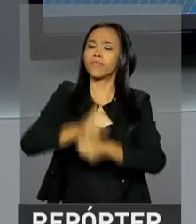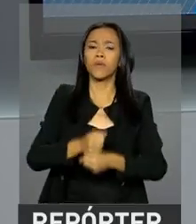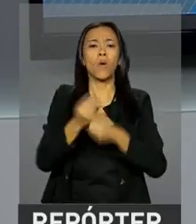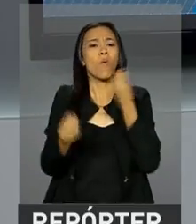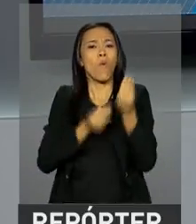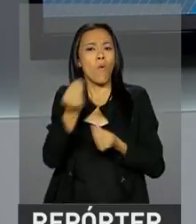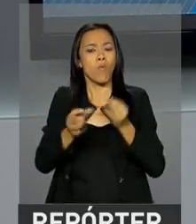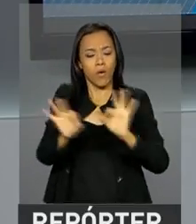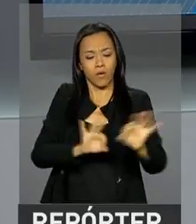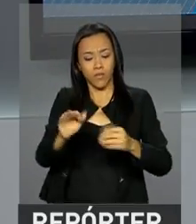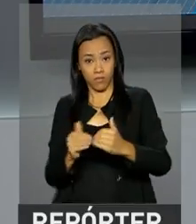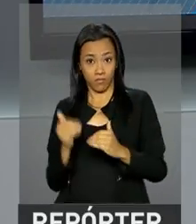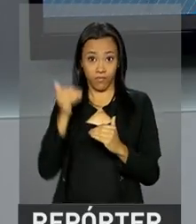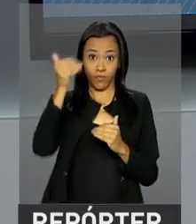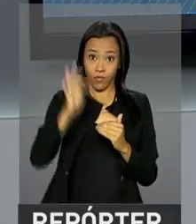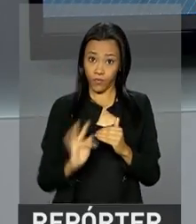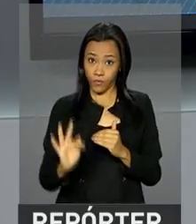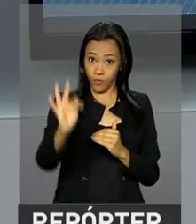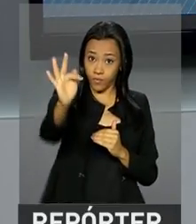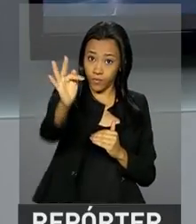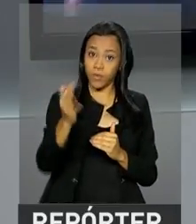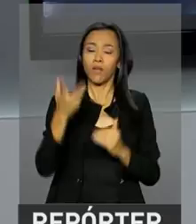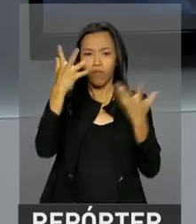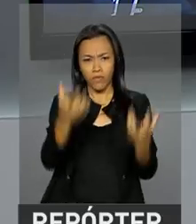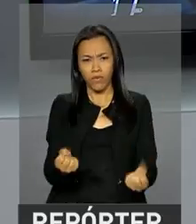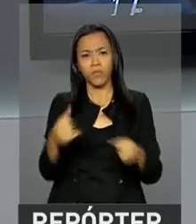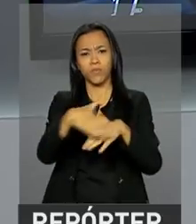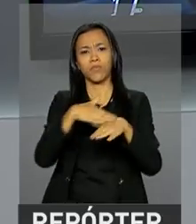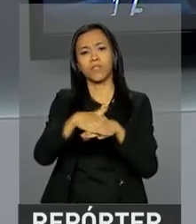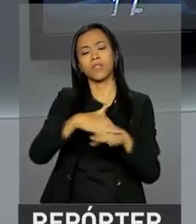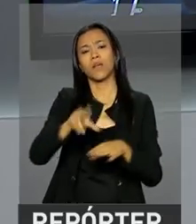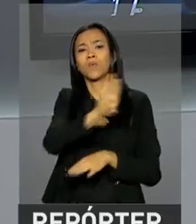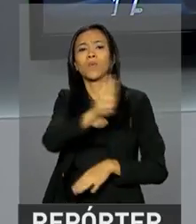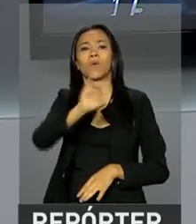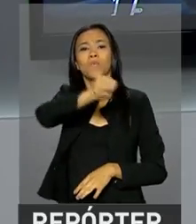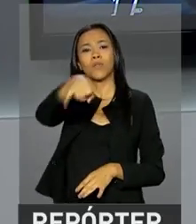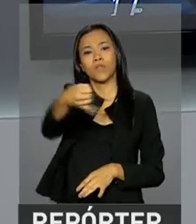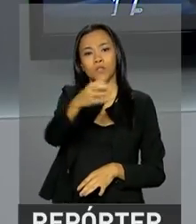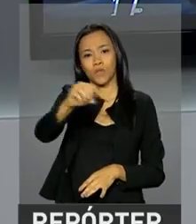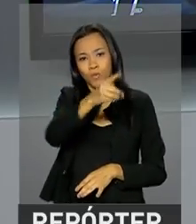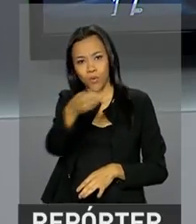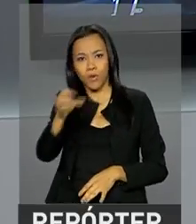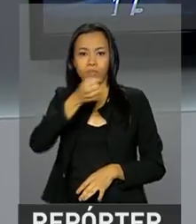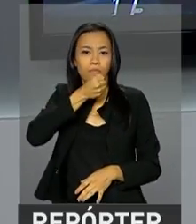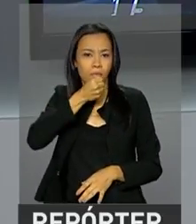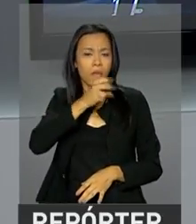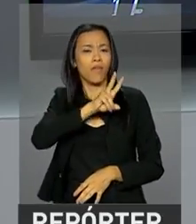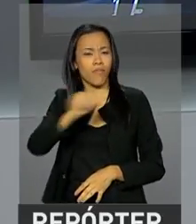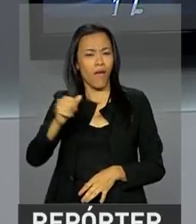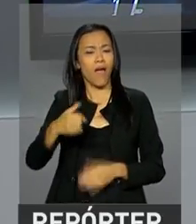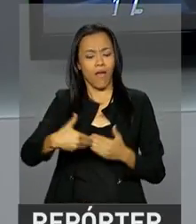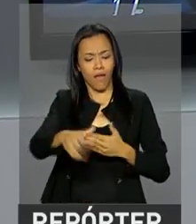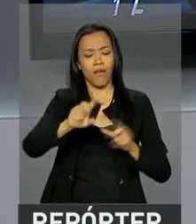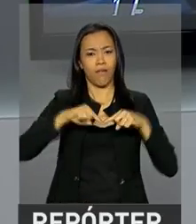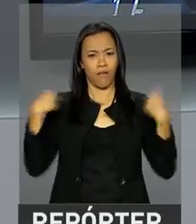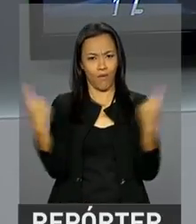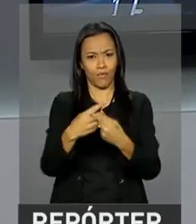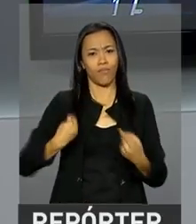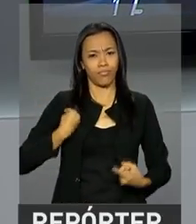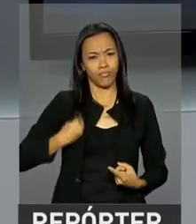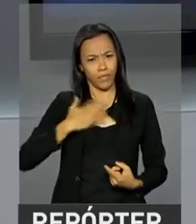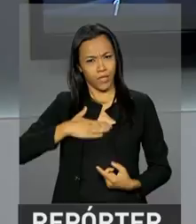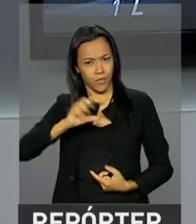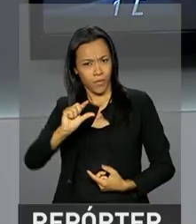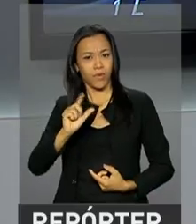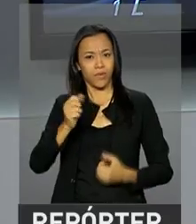traçar planos para o futuro. A gente vai ao vivo conversar com João Pedro Neto, que está no salão onde vai acontecer a reunião e tem as informações para a gente.